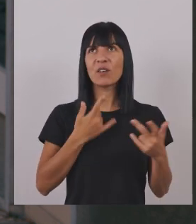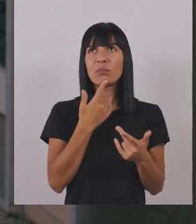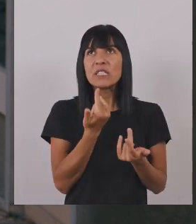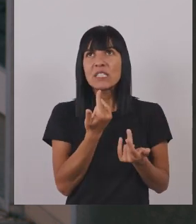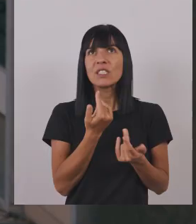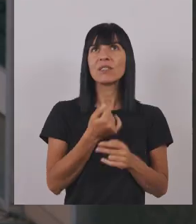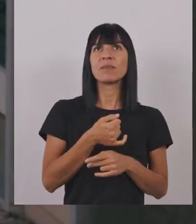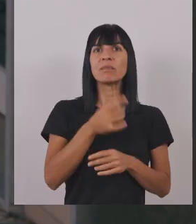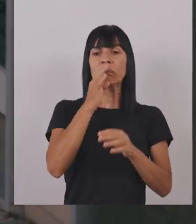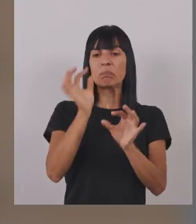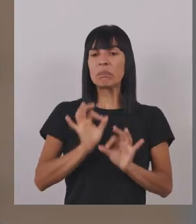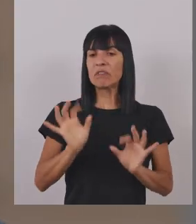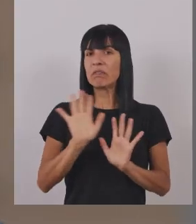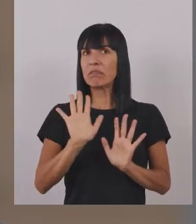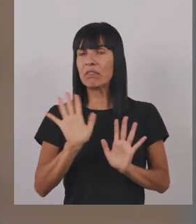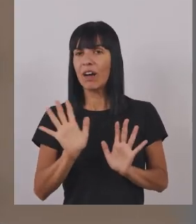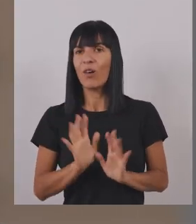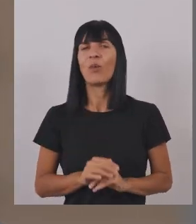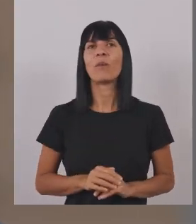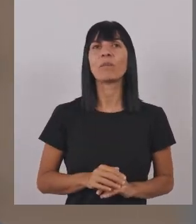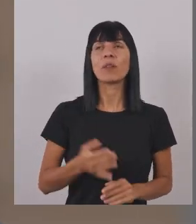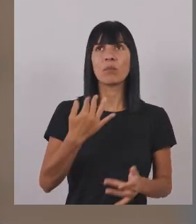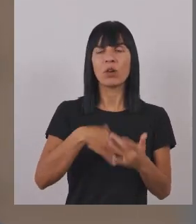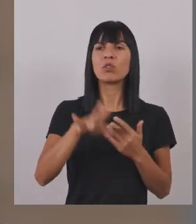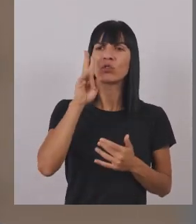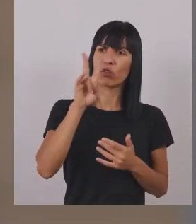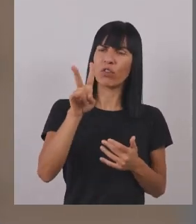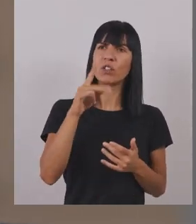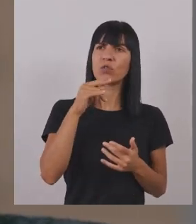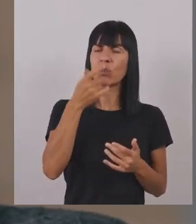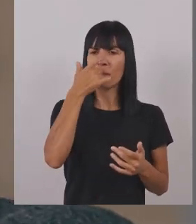não era grande mestre. Mas eu, se os vir a dançar,